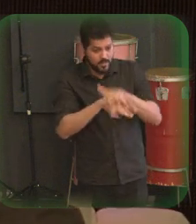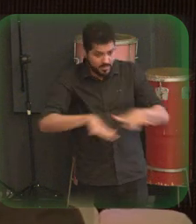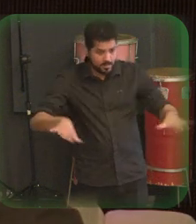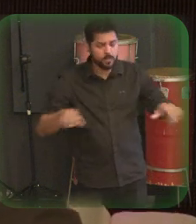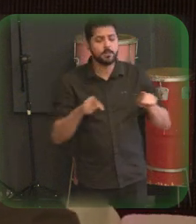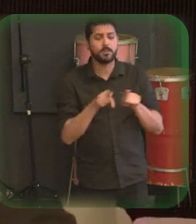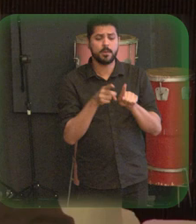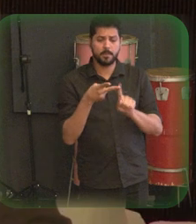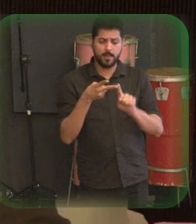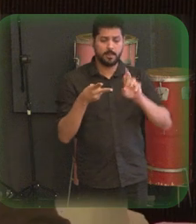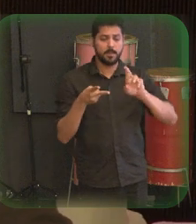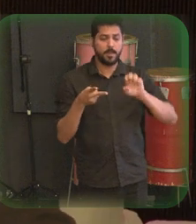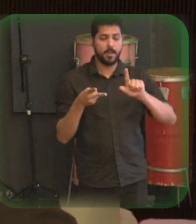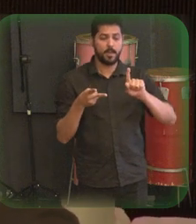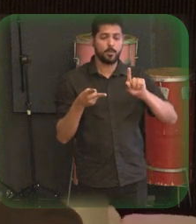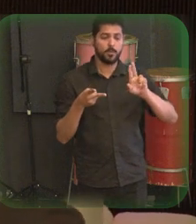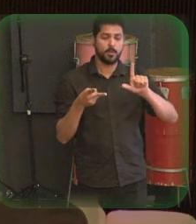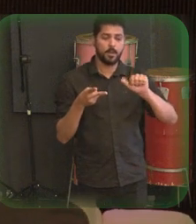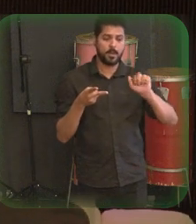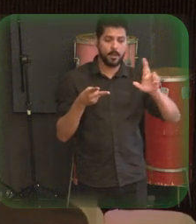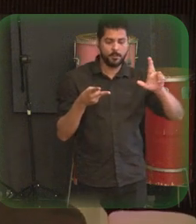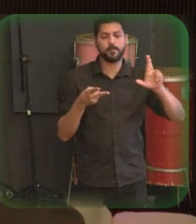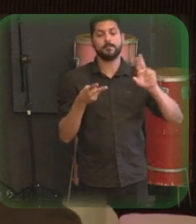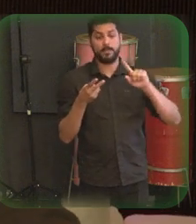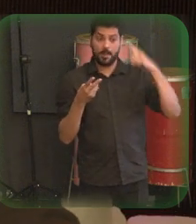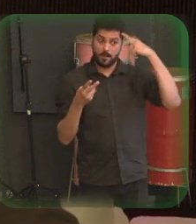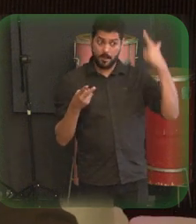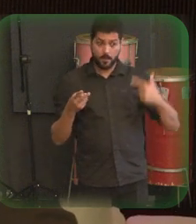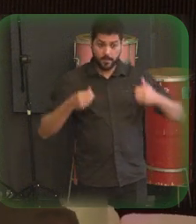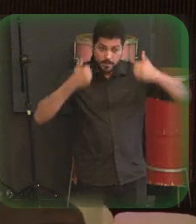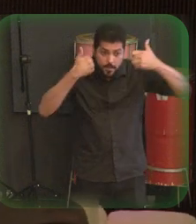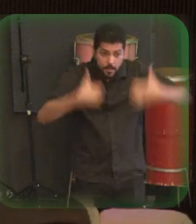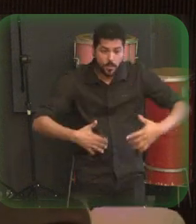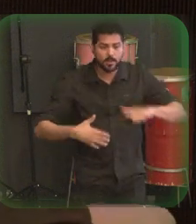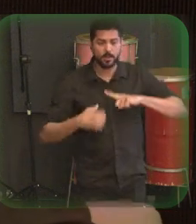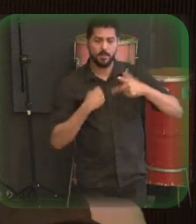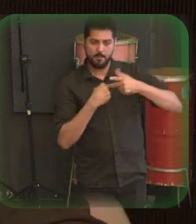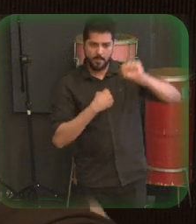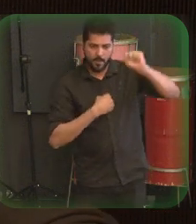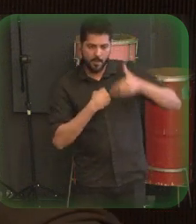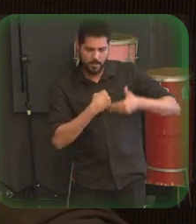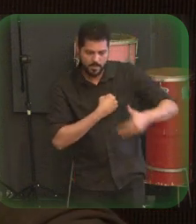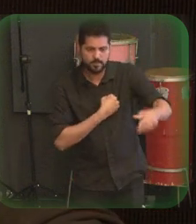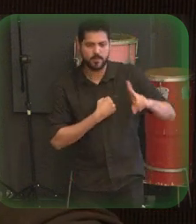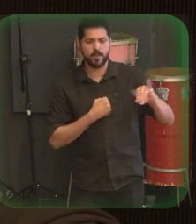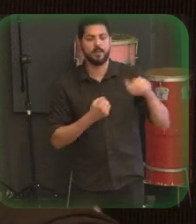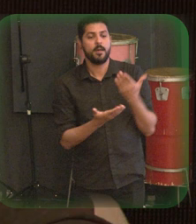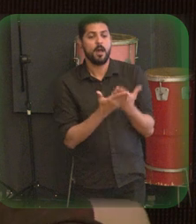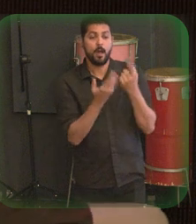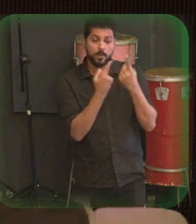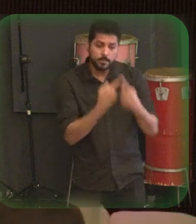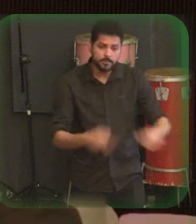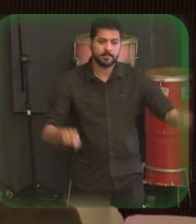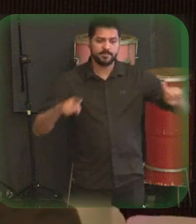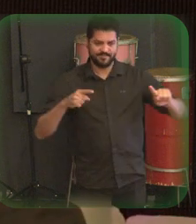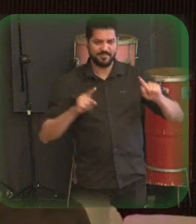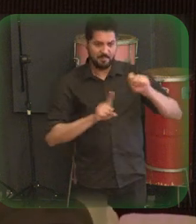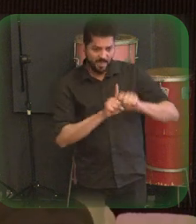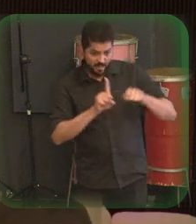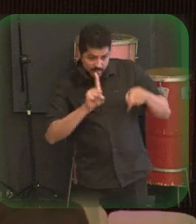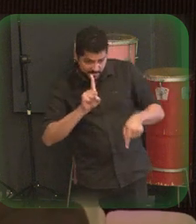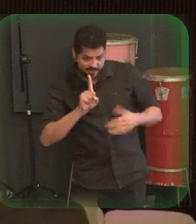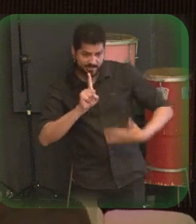Federal de Pernambuco. Aí Laura cita, né, a nossa pós-graduação, que teremos aula inaugural ainda este mês, né, na